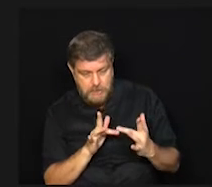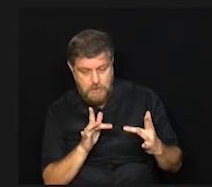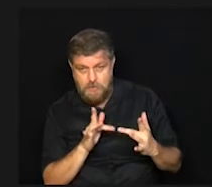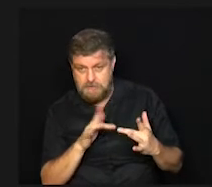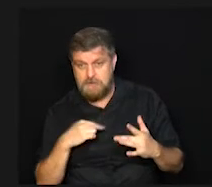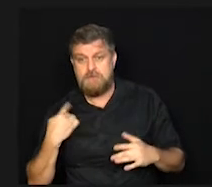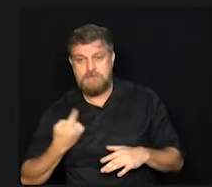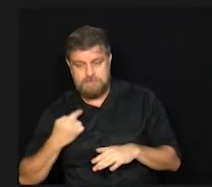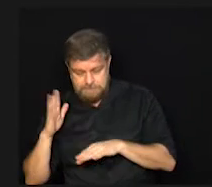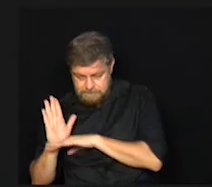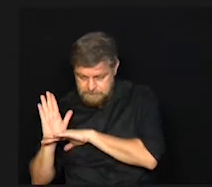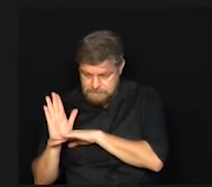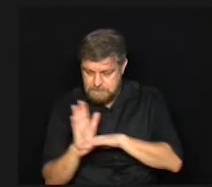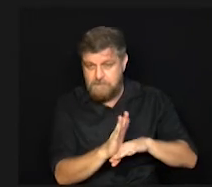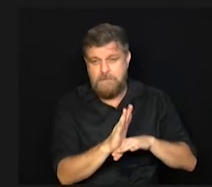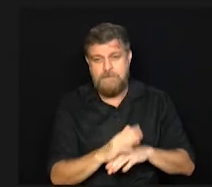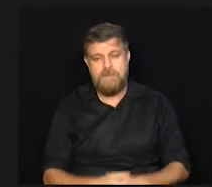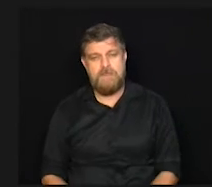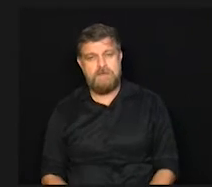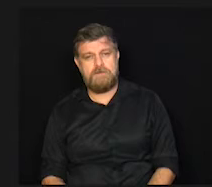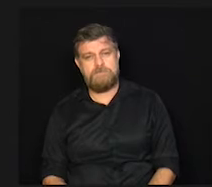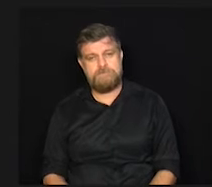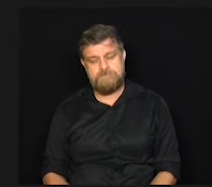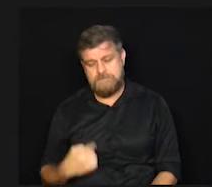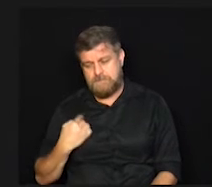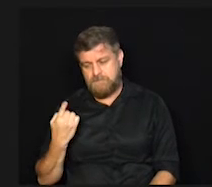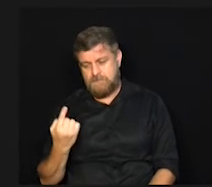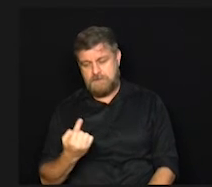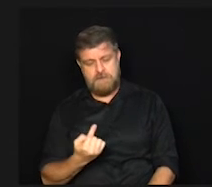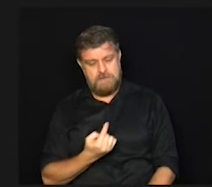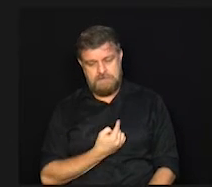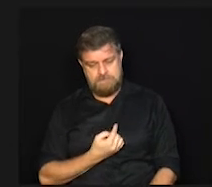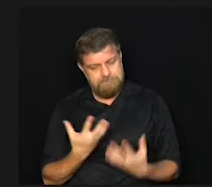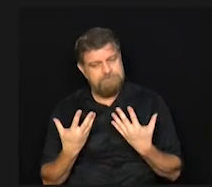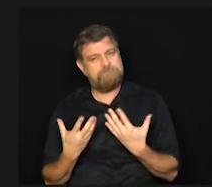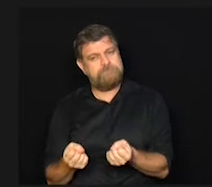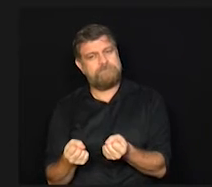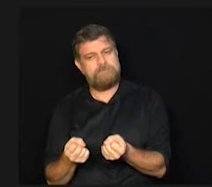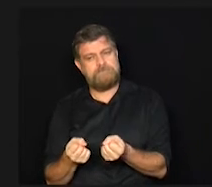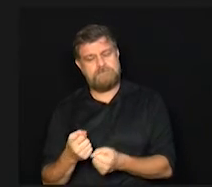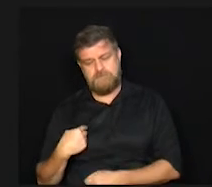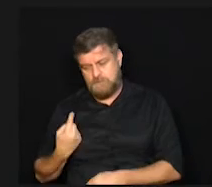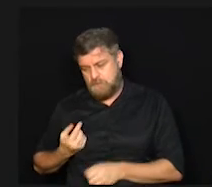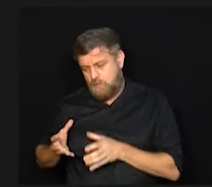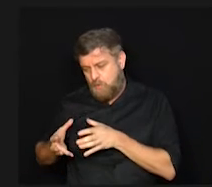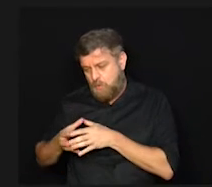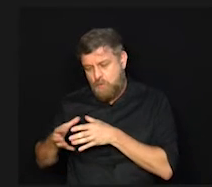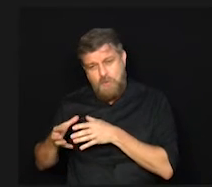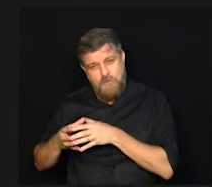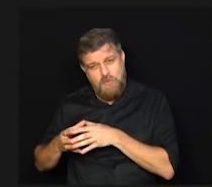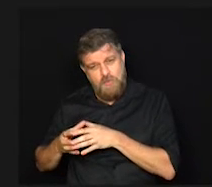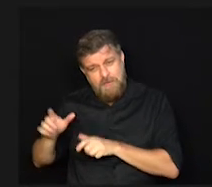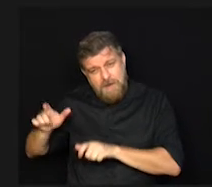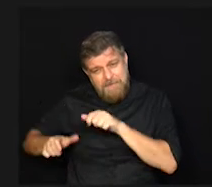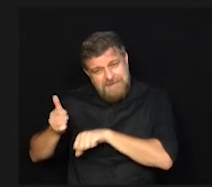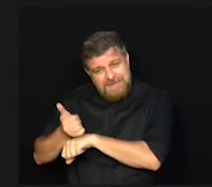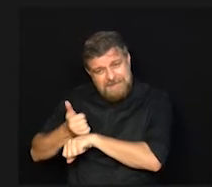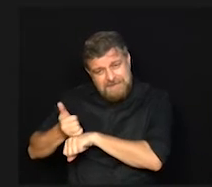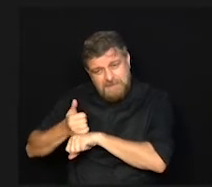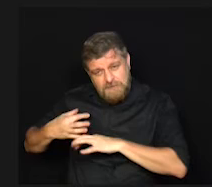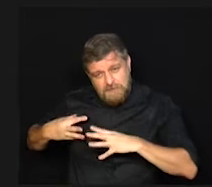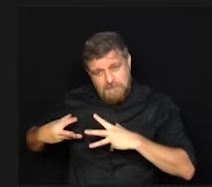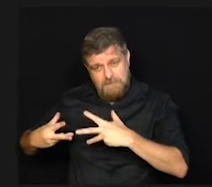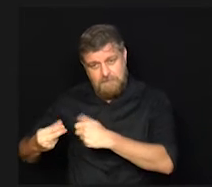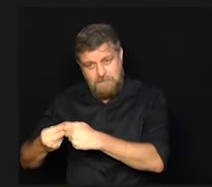né, que nós estamos abertos, né, com toda a nossa equipe, com todos os nossos profissionais,